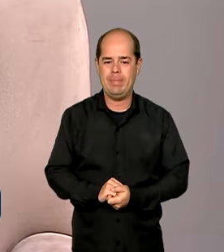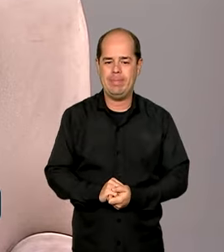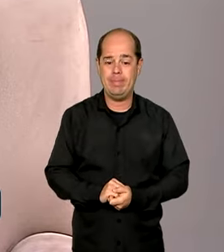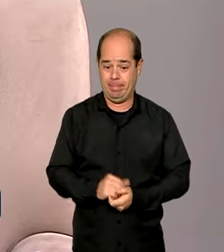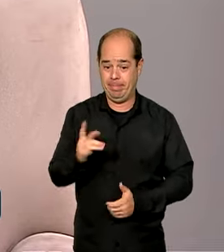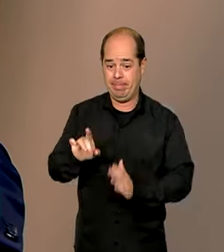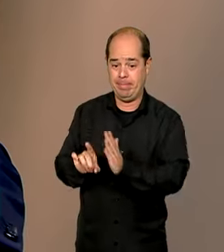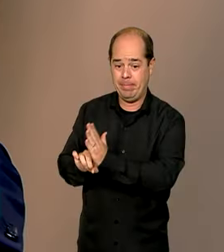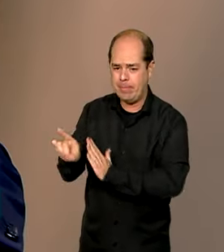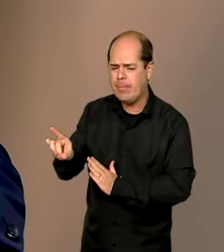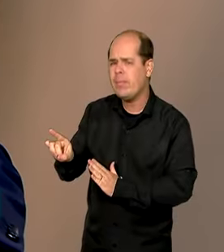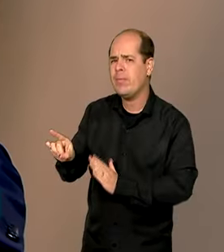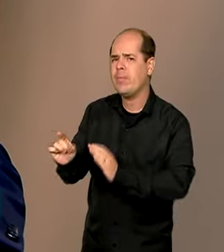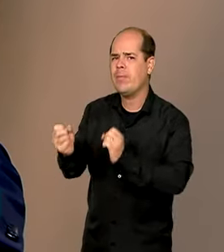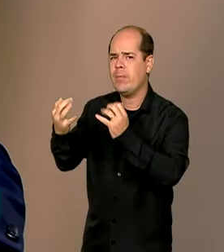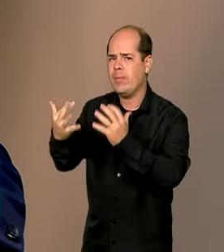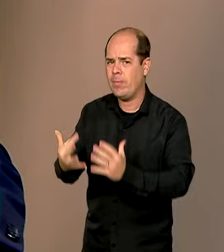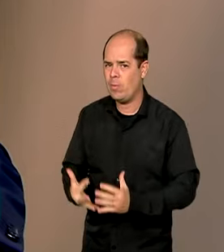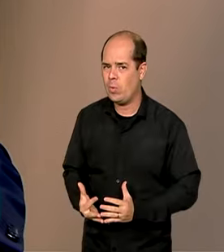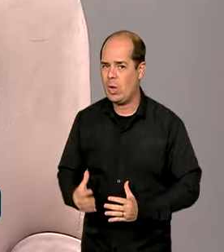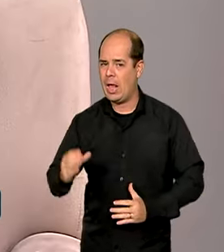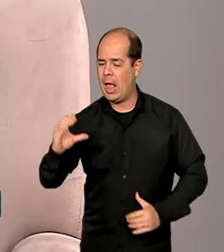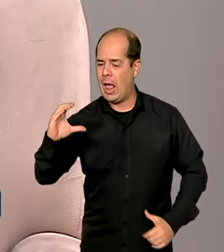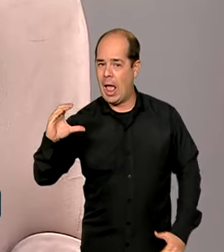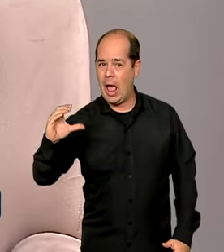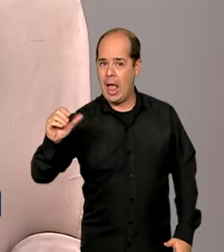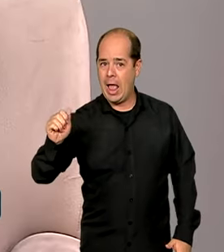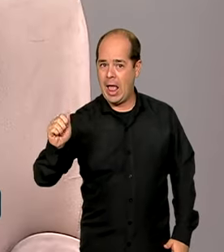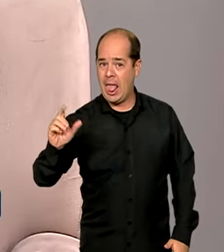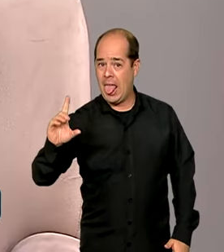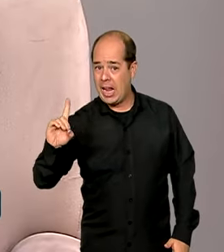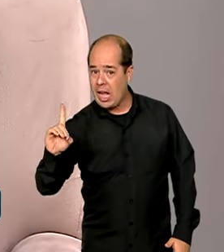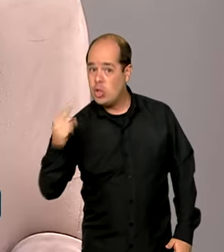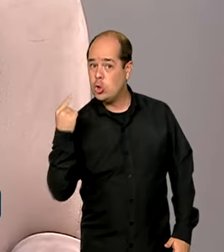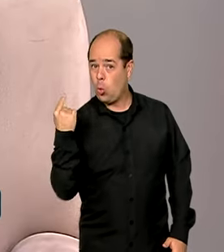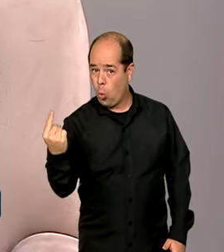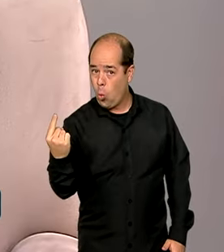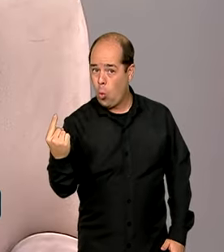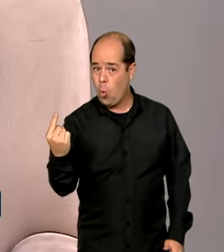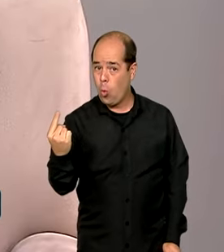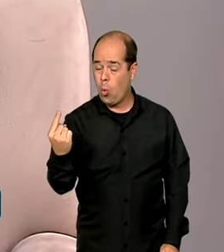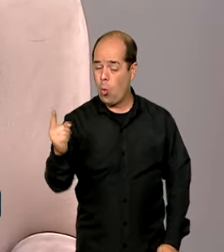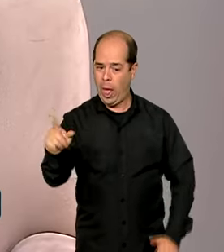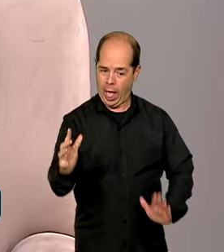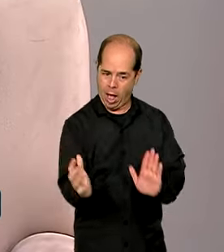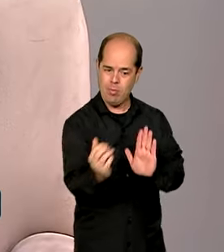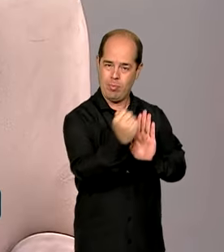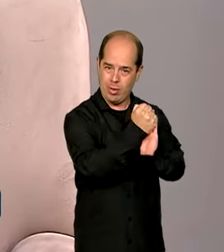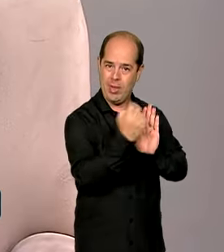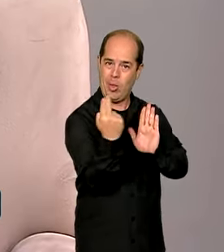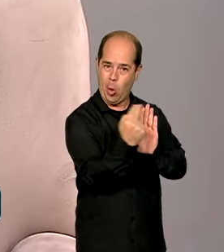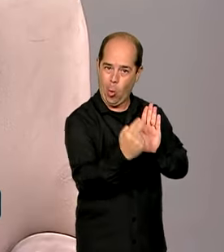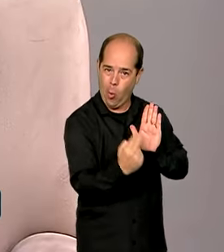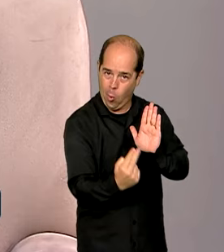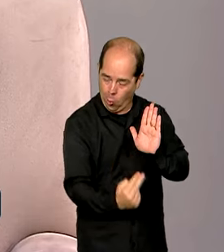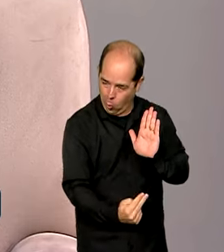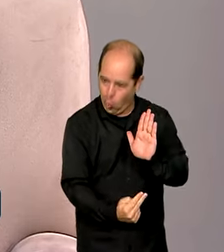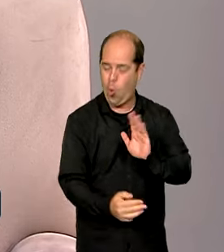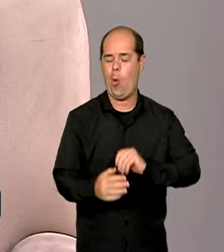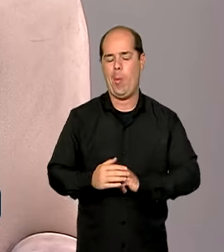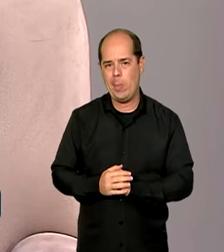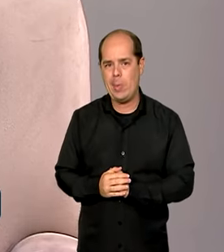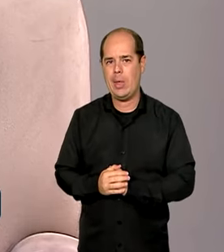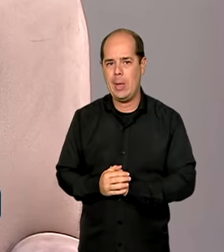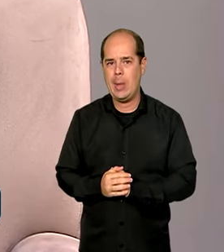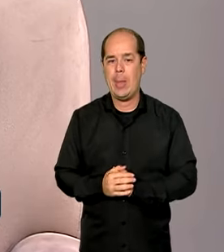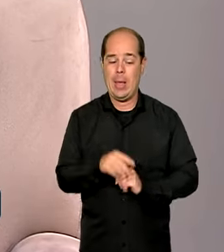dados, né, para eleger aí os beneficiados. A questão da vulnerabilidade é essencial, né, para que uma família